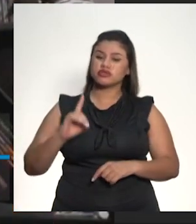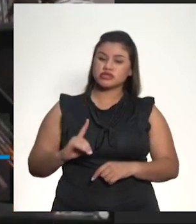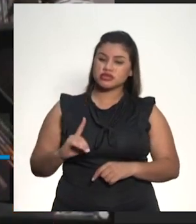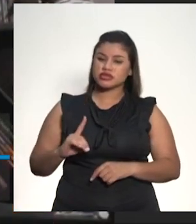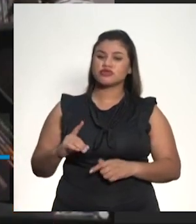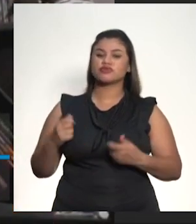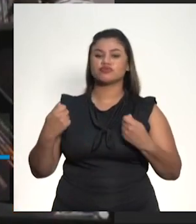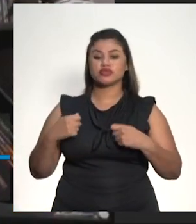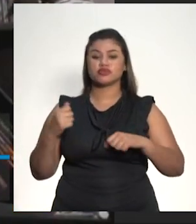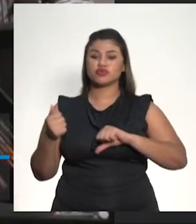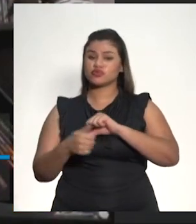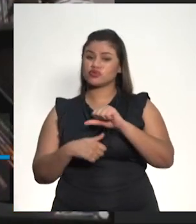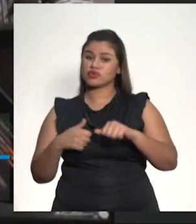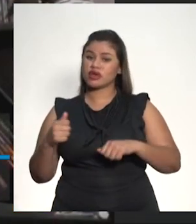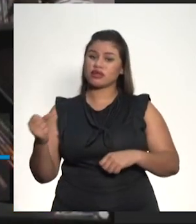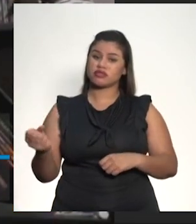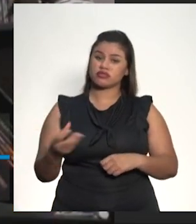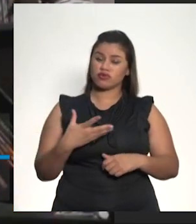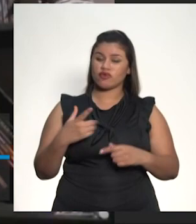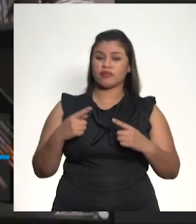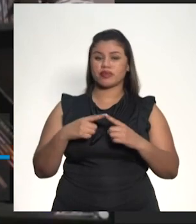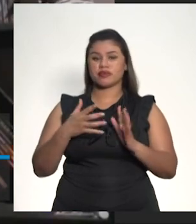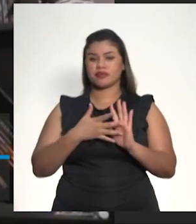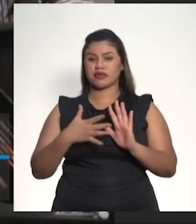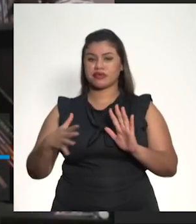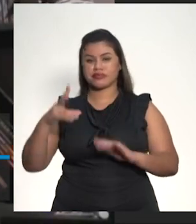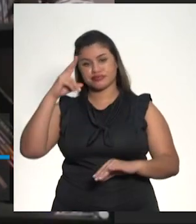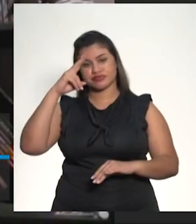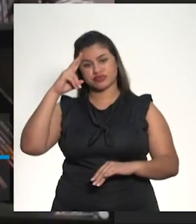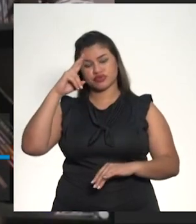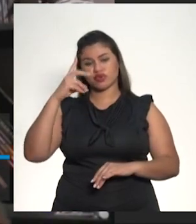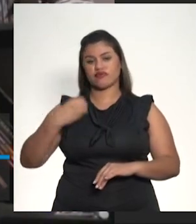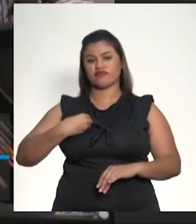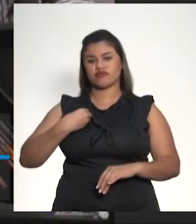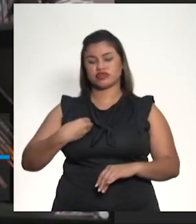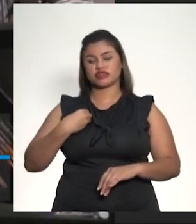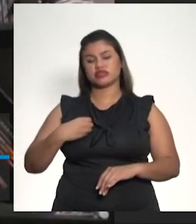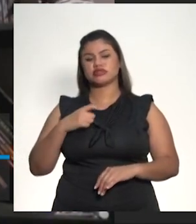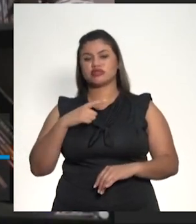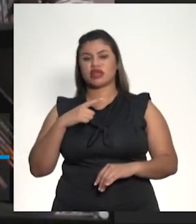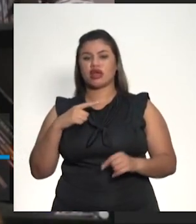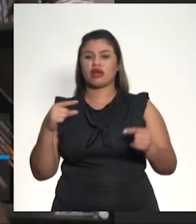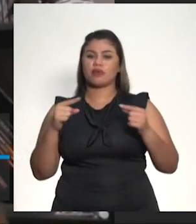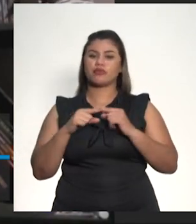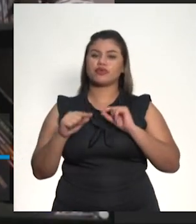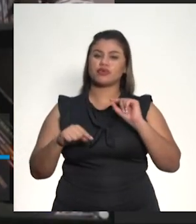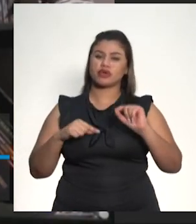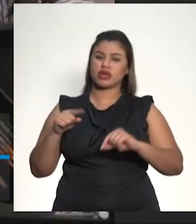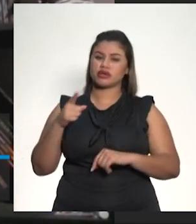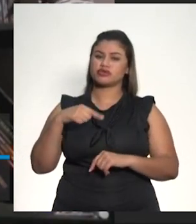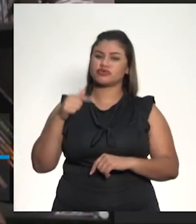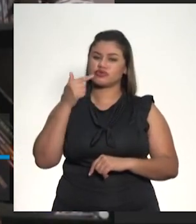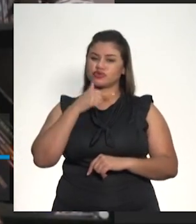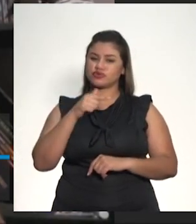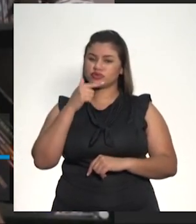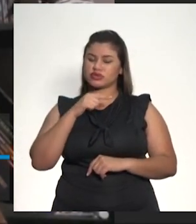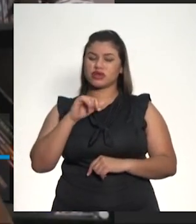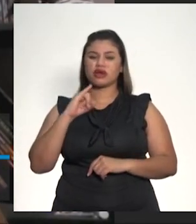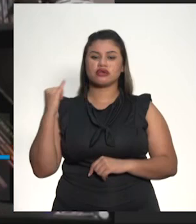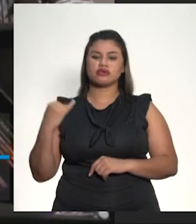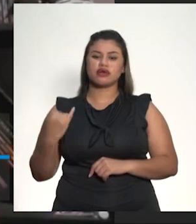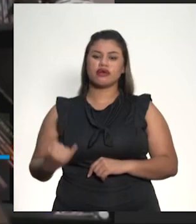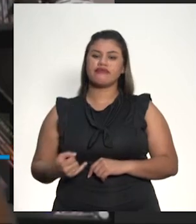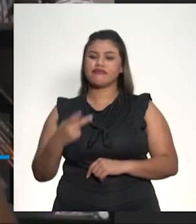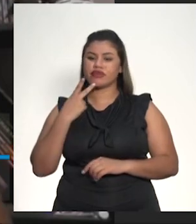ser atualizados para o momento histórico, né, que nós estamos vivendo, para que justamente, né, a gente consiga. A Jennifer falou aí, né?